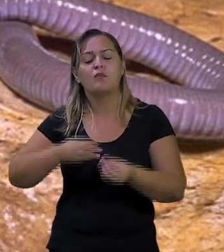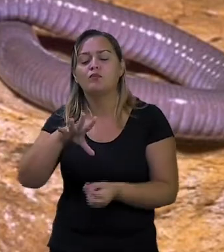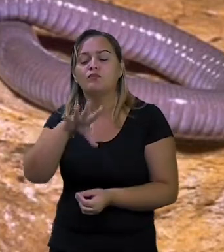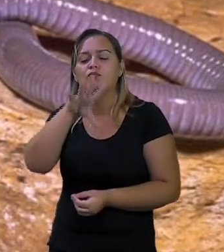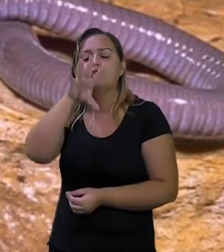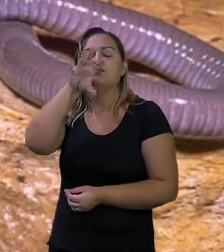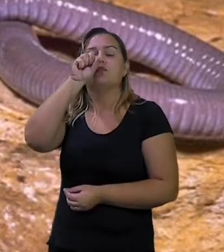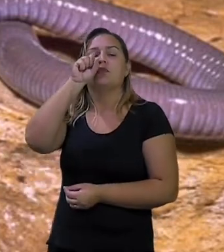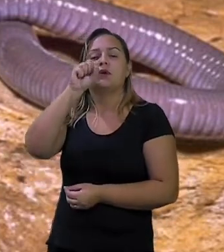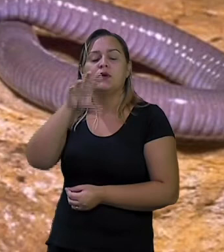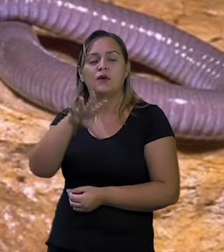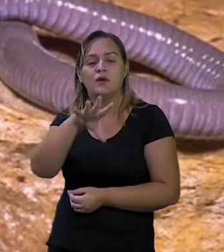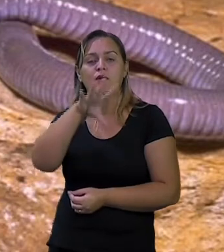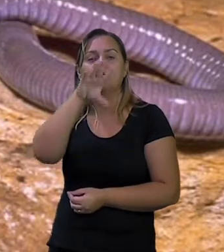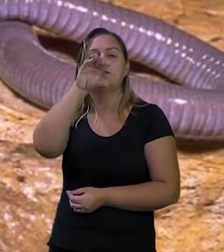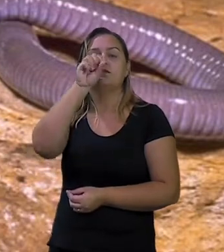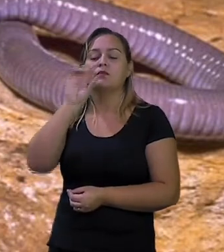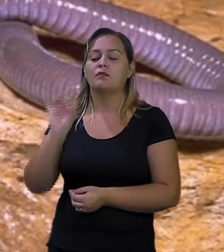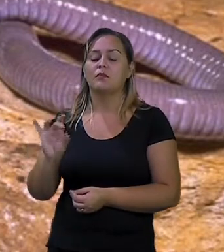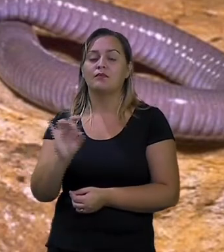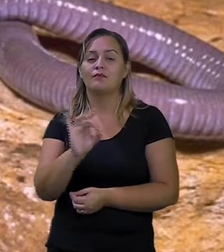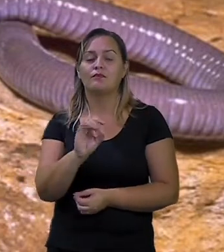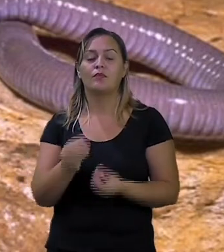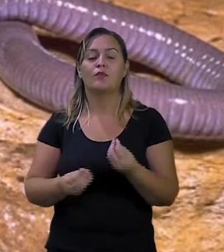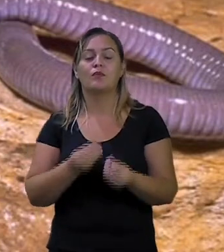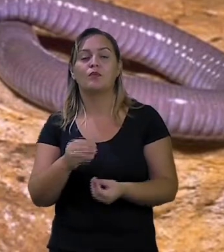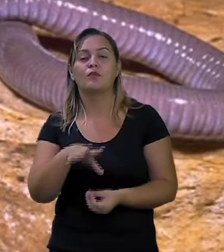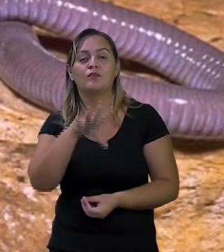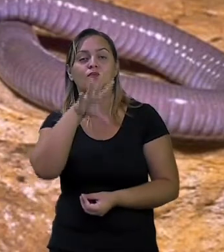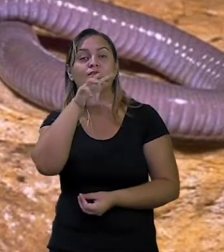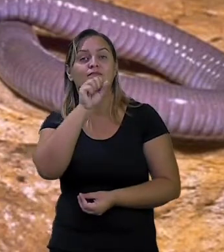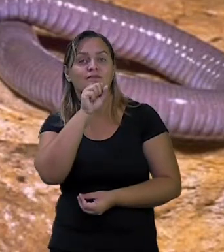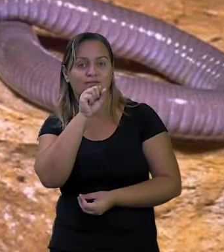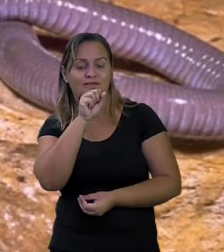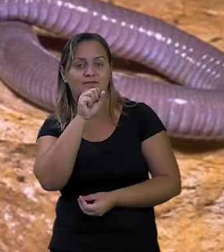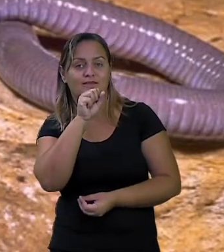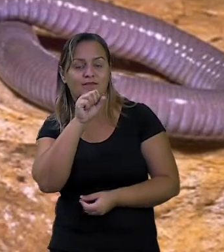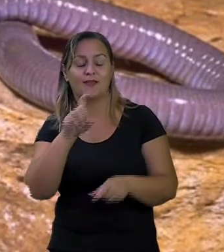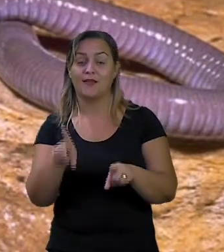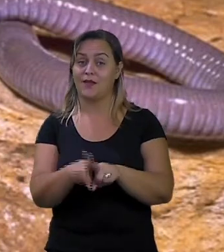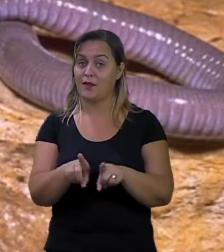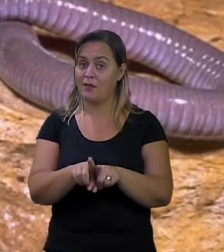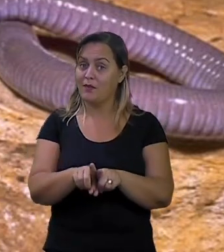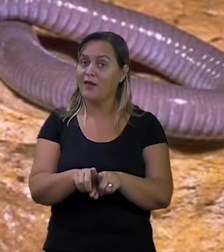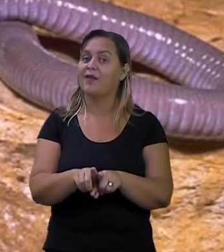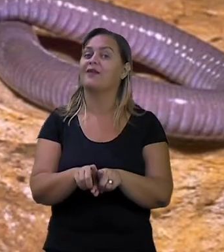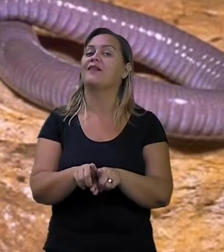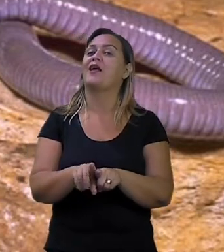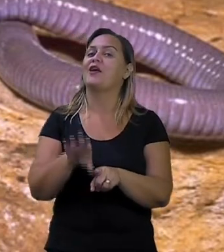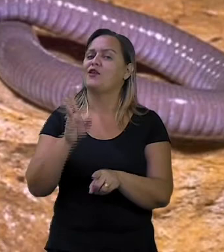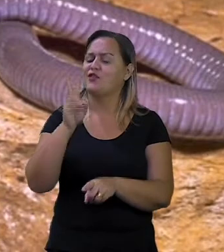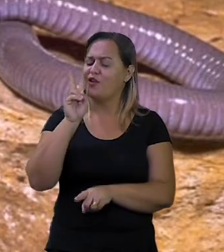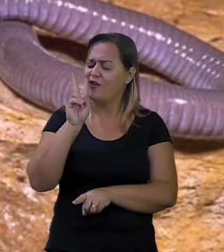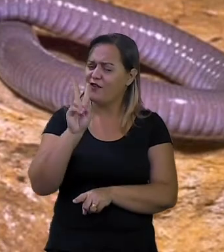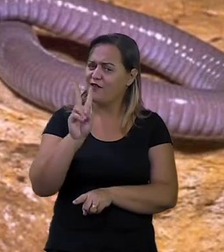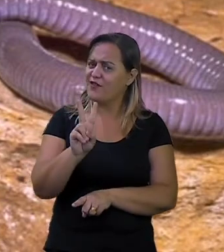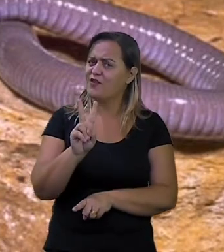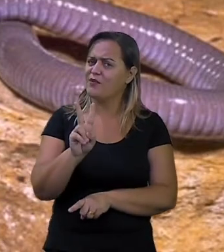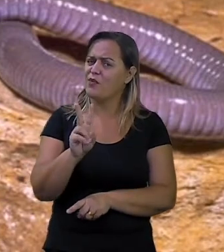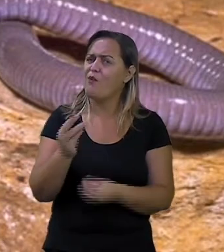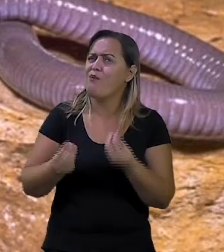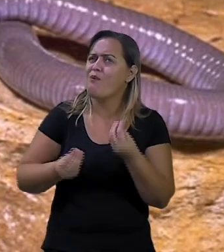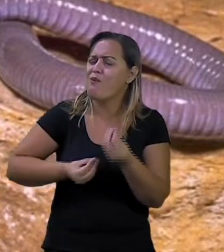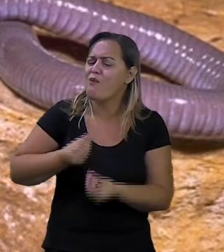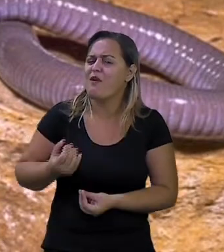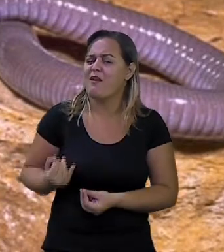seres têm importância lá dentro do nosso meio. Falamos. E aí, falamos da